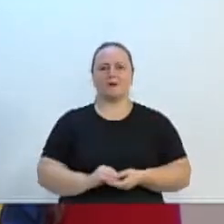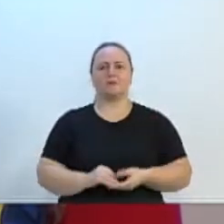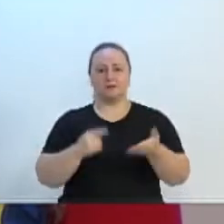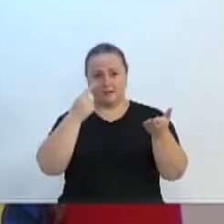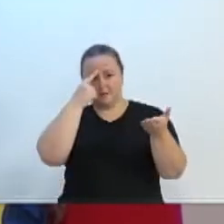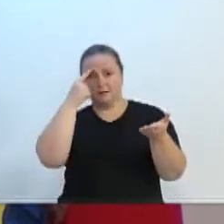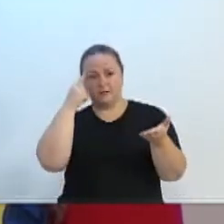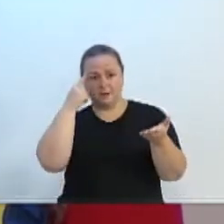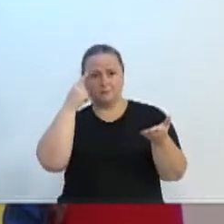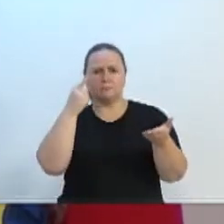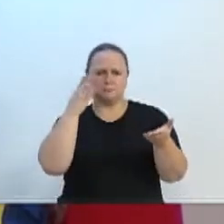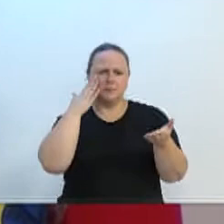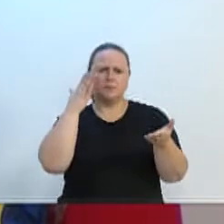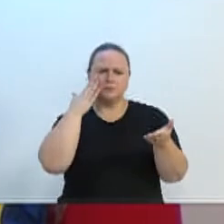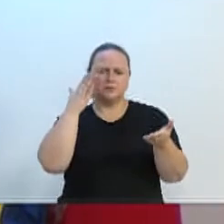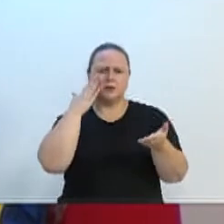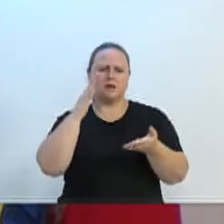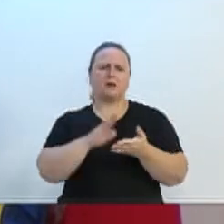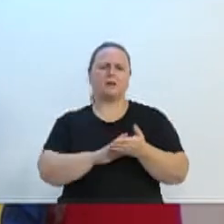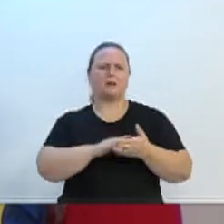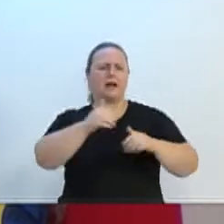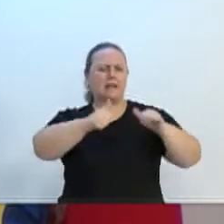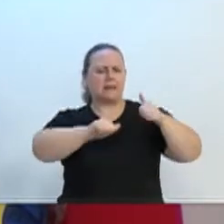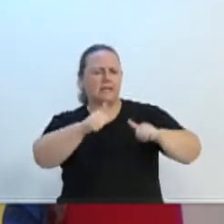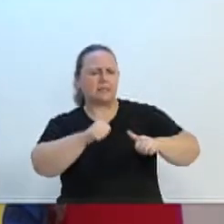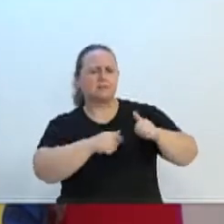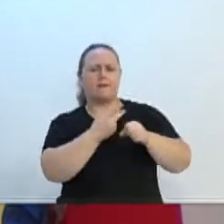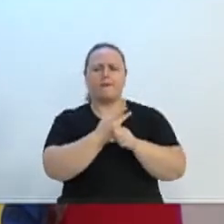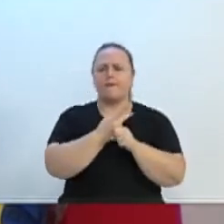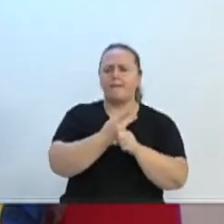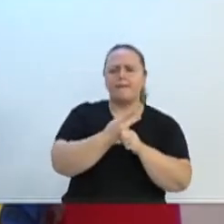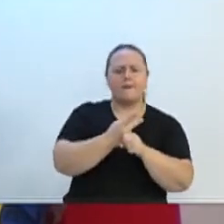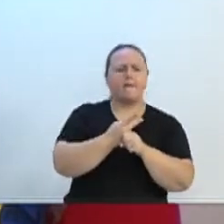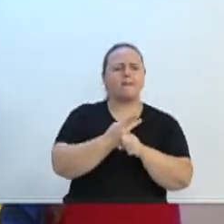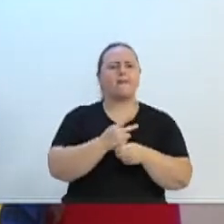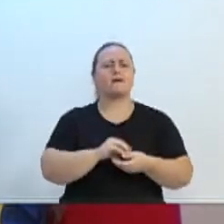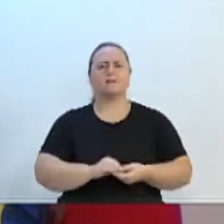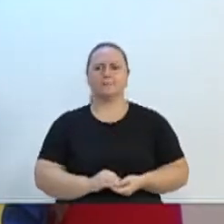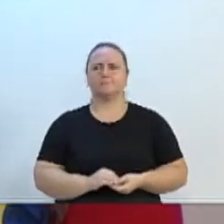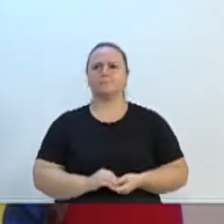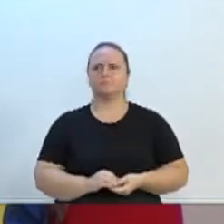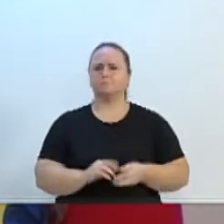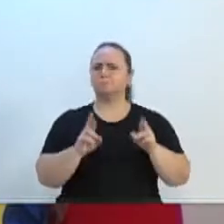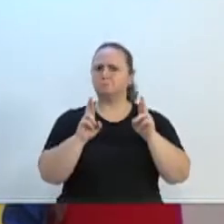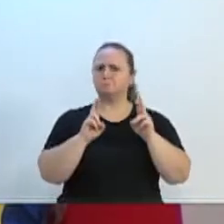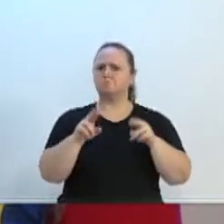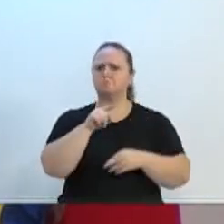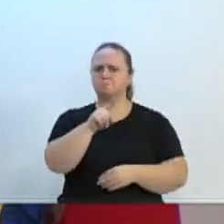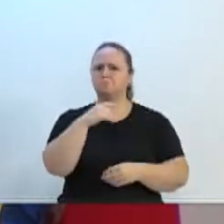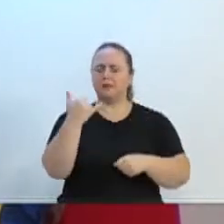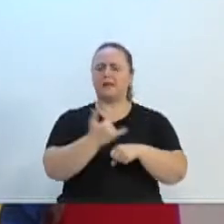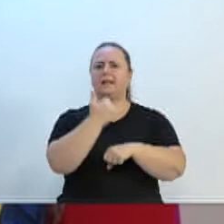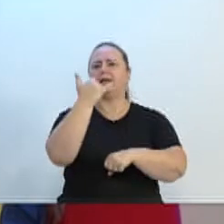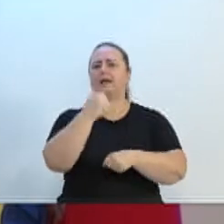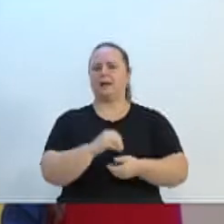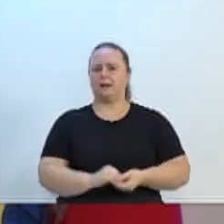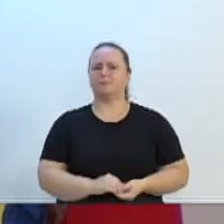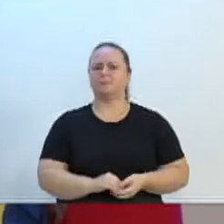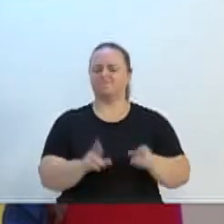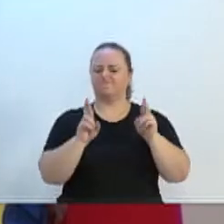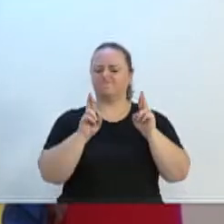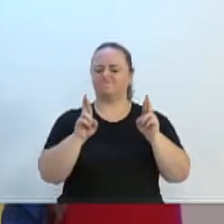muito, eu dou os parabéns pelo senhor de procurar essas propriedades. Espero que o senhor esteja totalmente enganado, vereadorito, na sua fala,